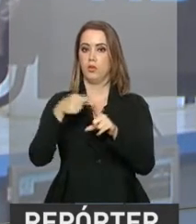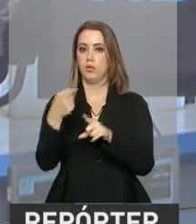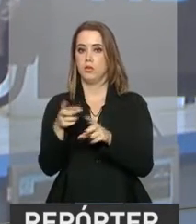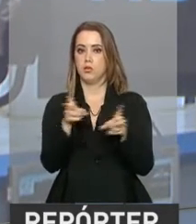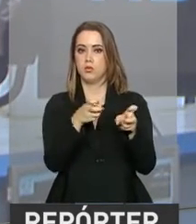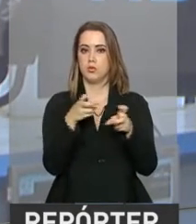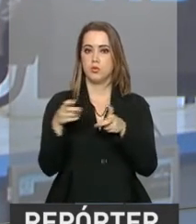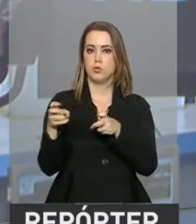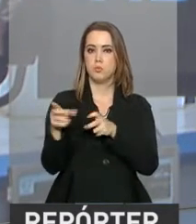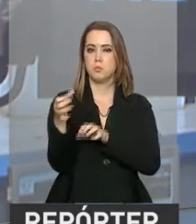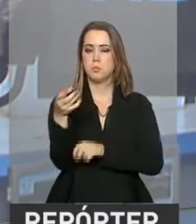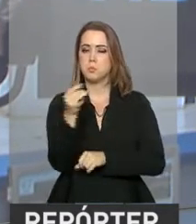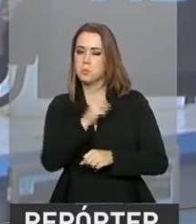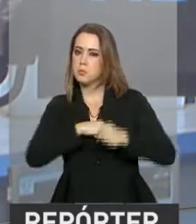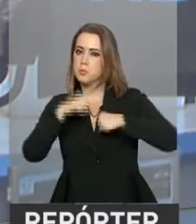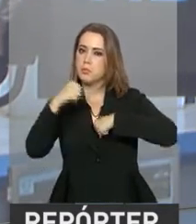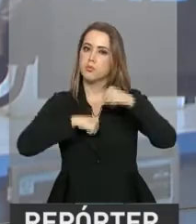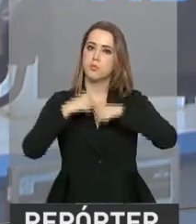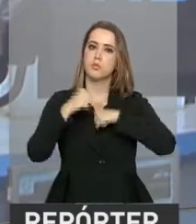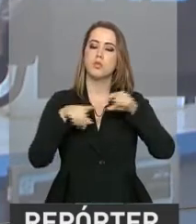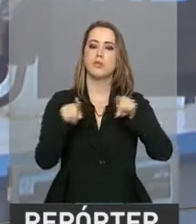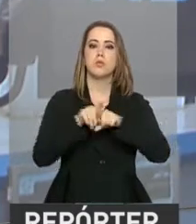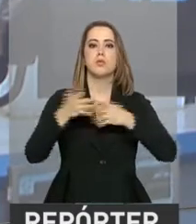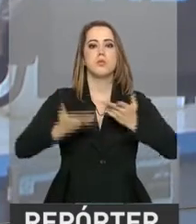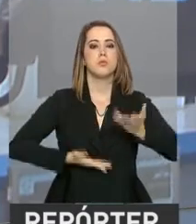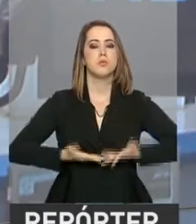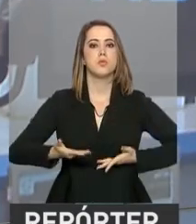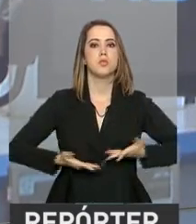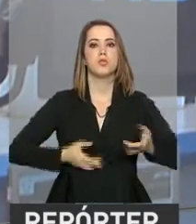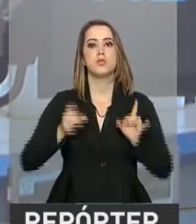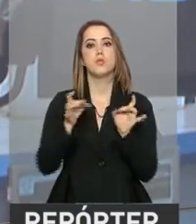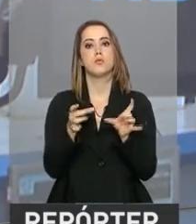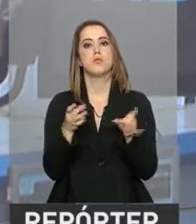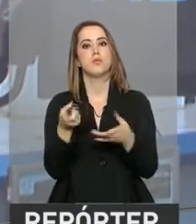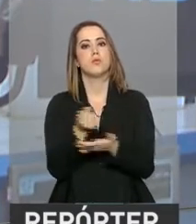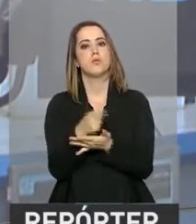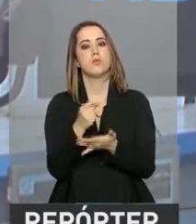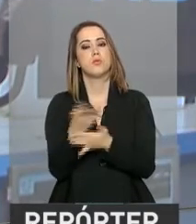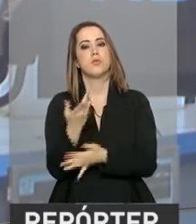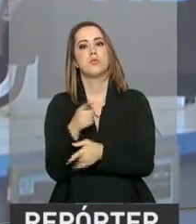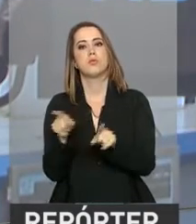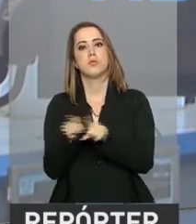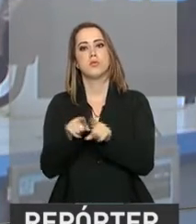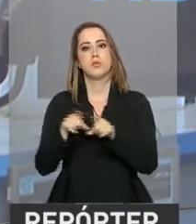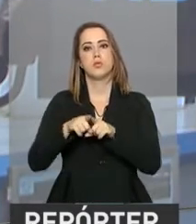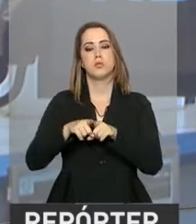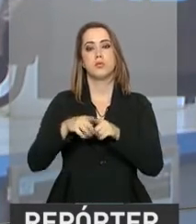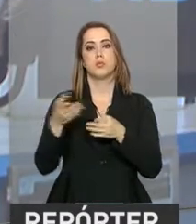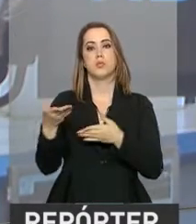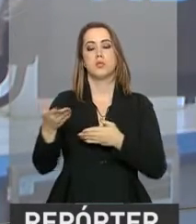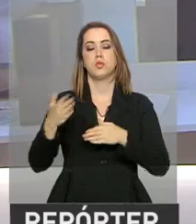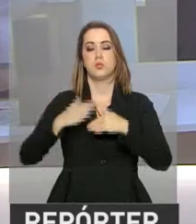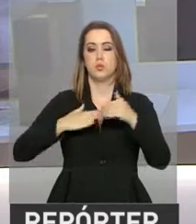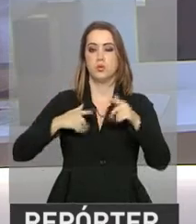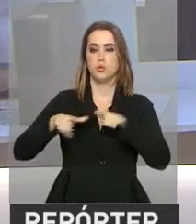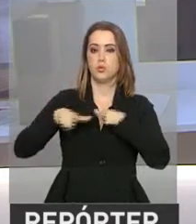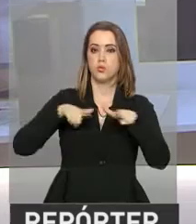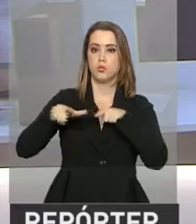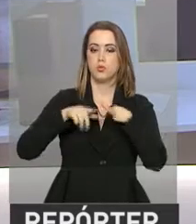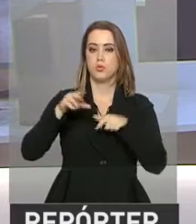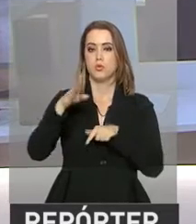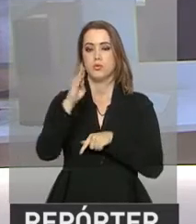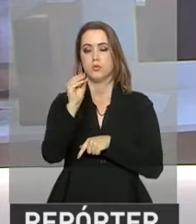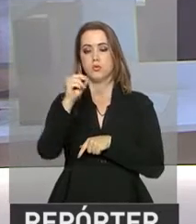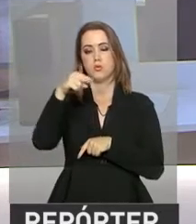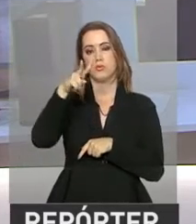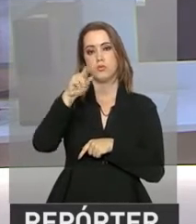expectativas das sondagens da indústria, de serviços e do consumidor e o índice de ações da Bovespa. O